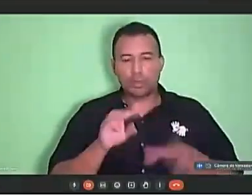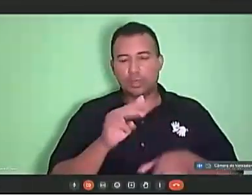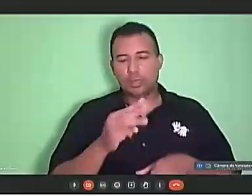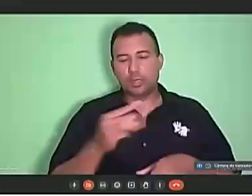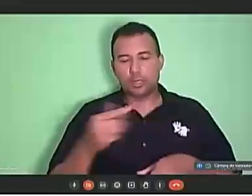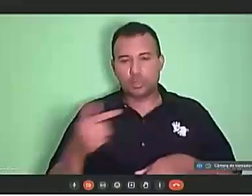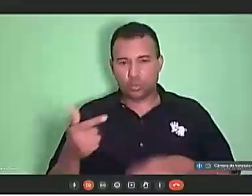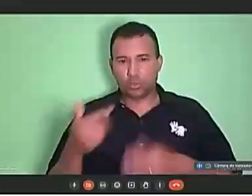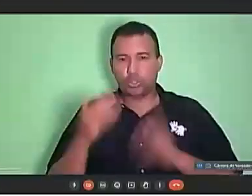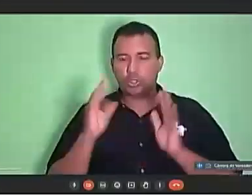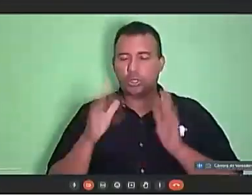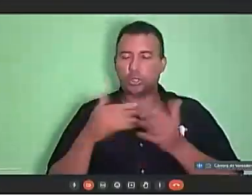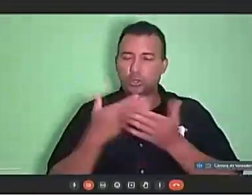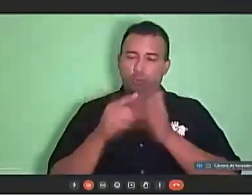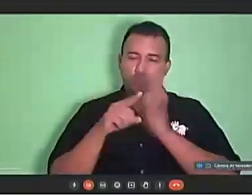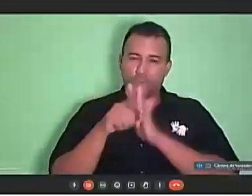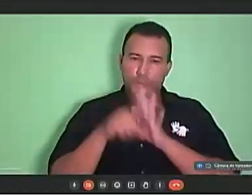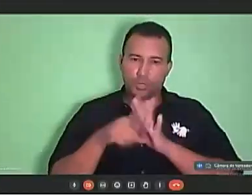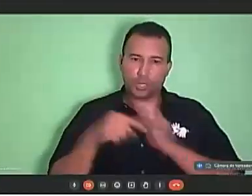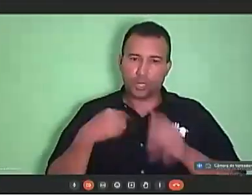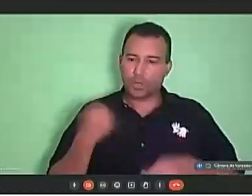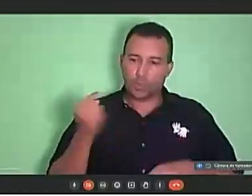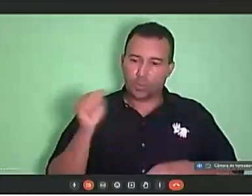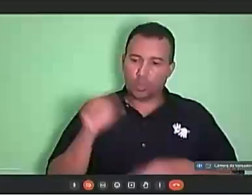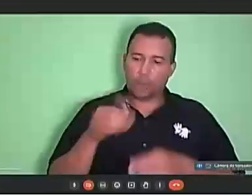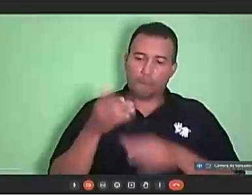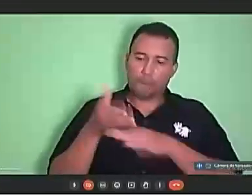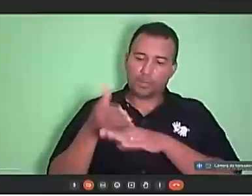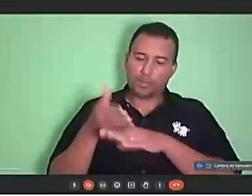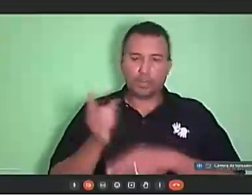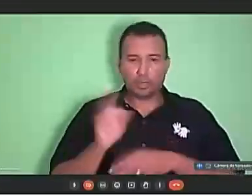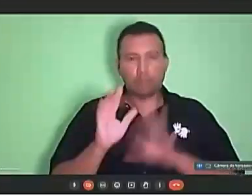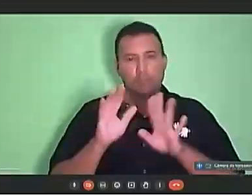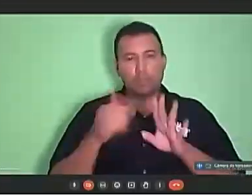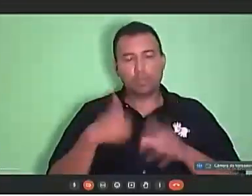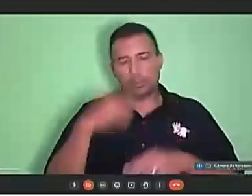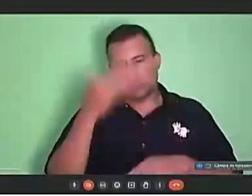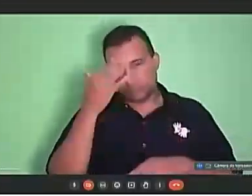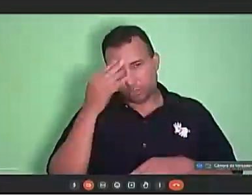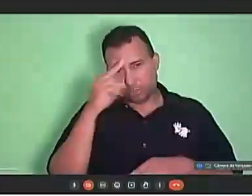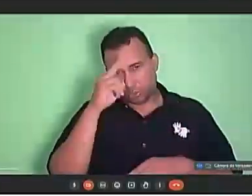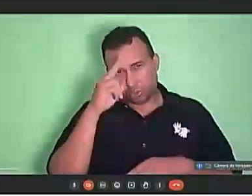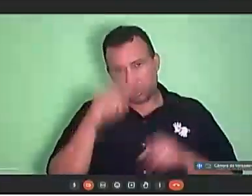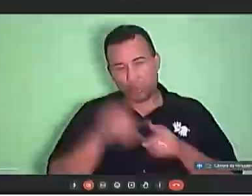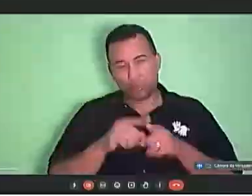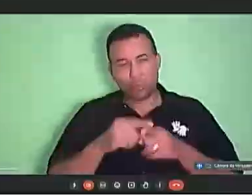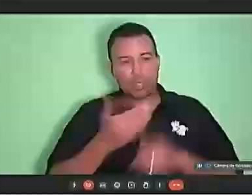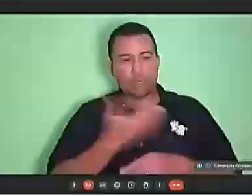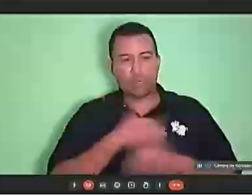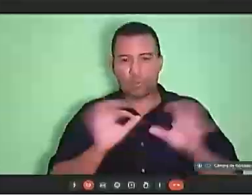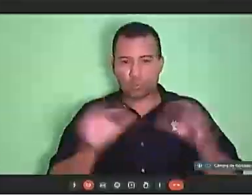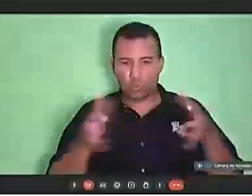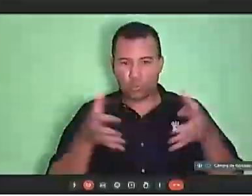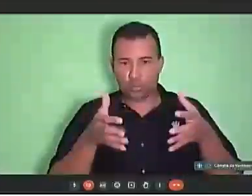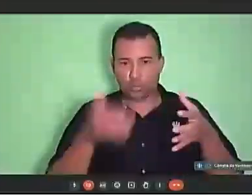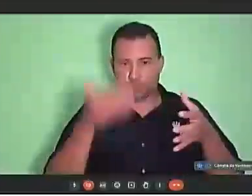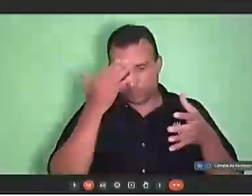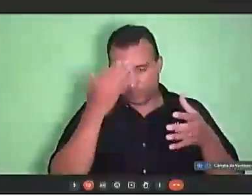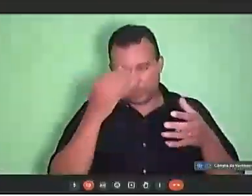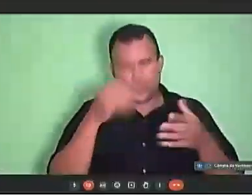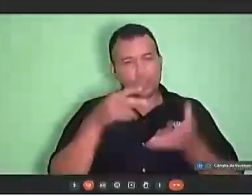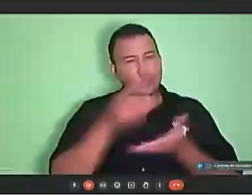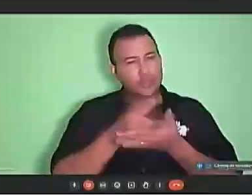Como eu disse, eu não participei da SEC Corpre, mas eu sei a história de todos os colegas que estão aqui reunidos, que tentam exaustivamente